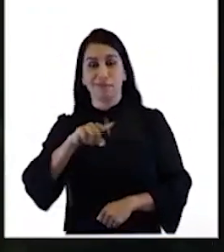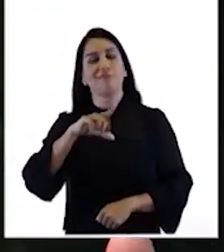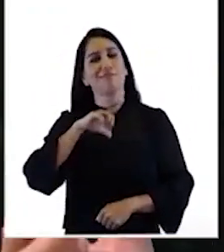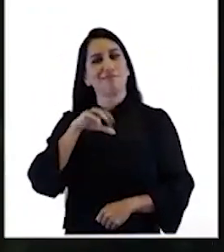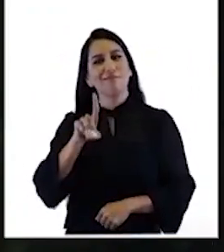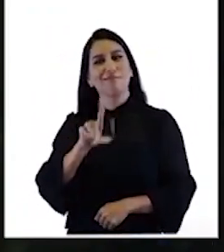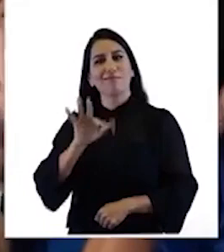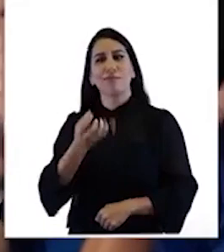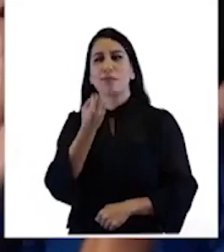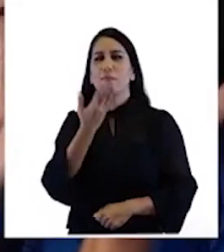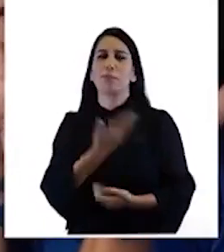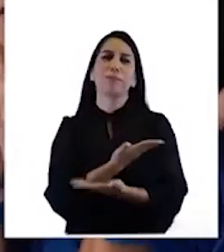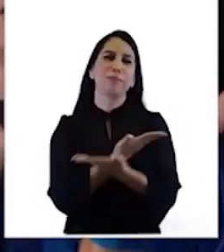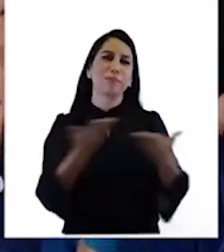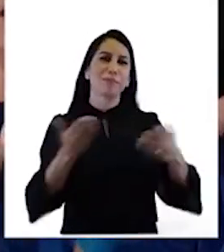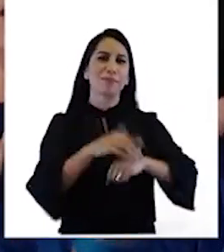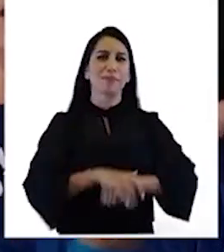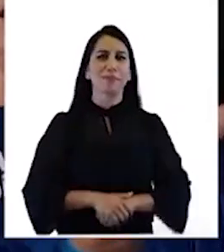DF para todos.